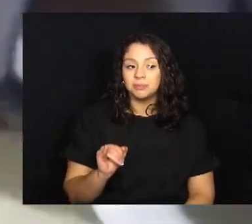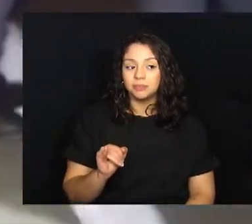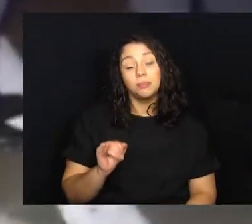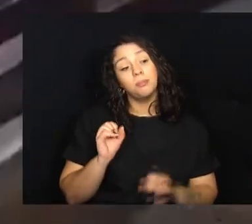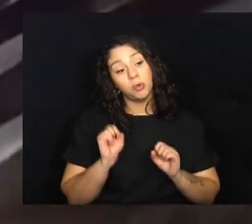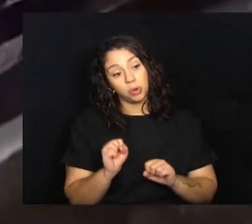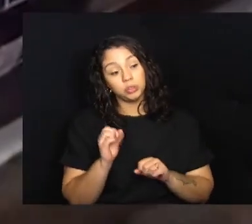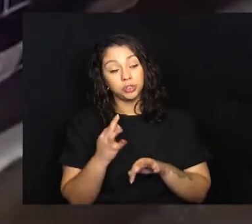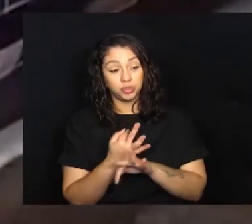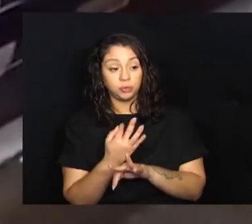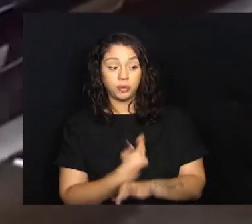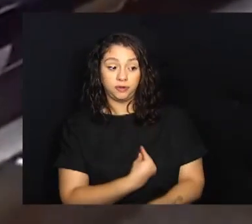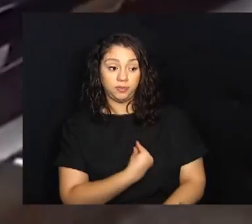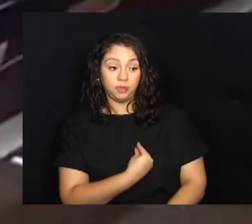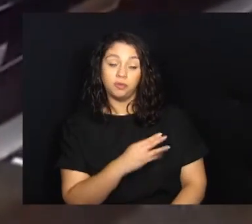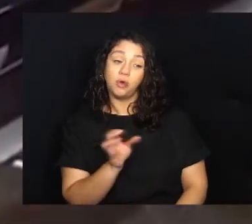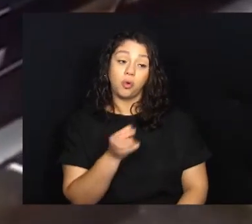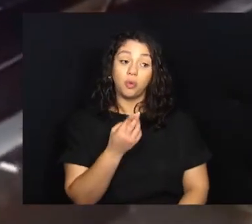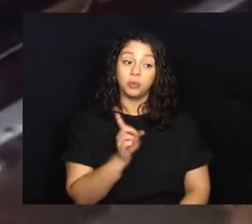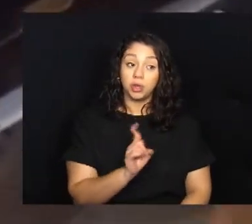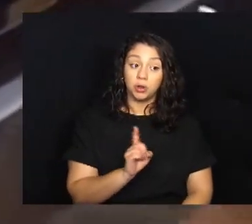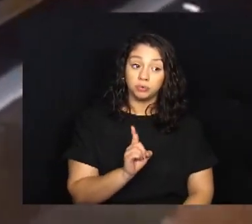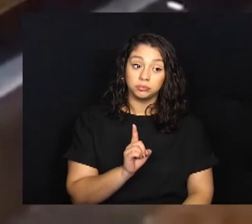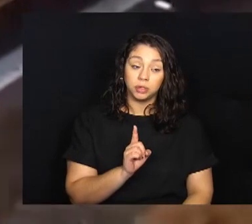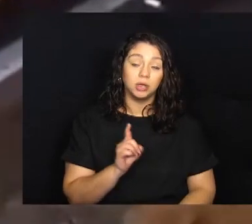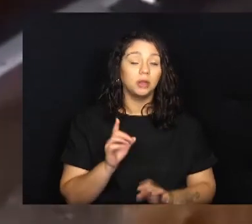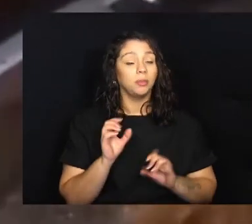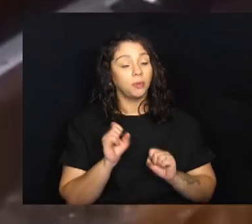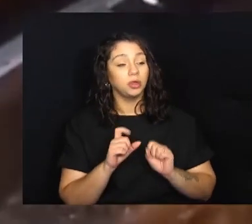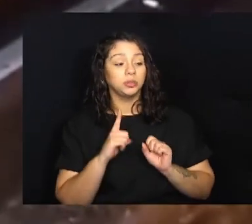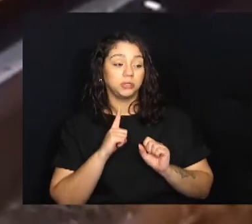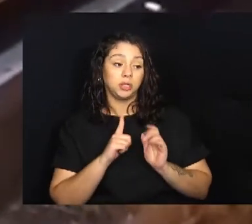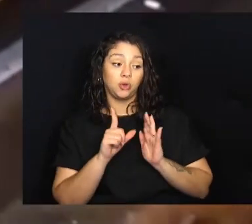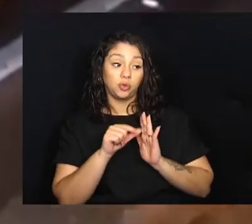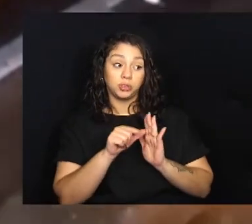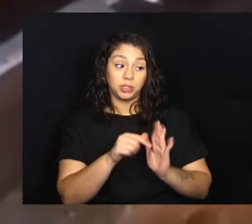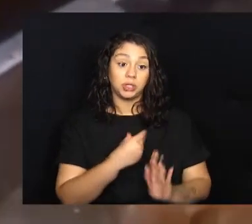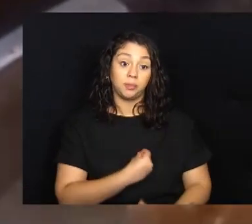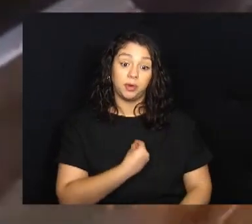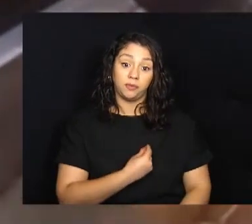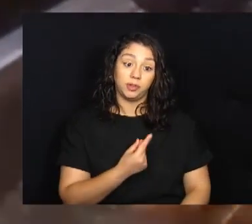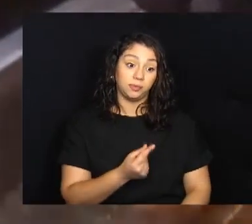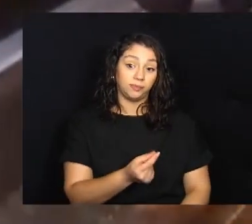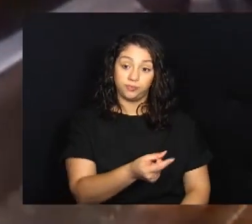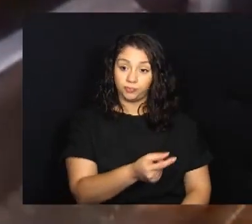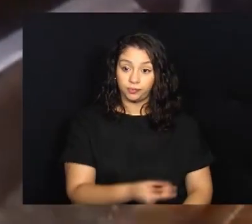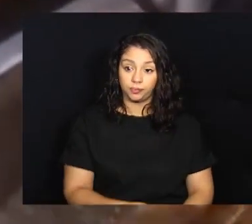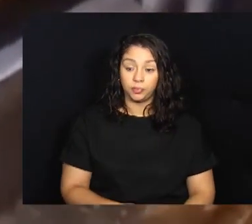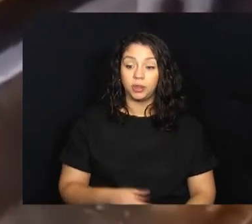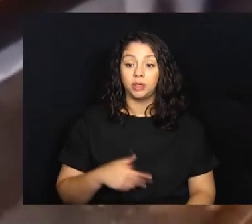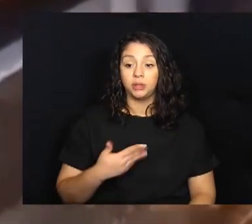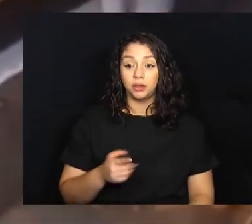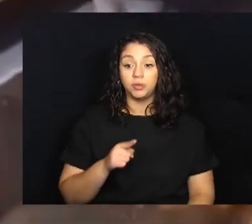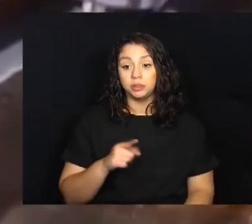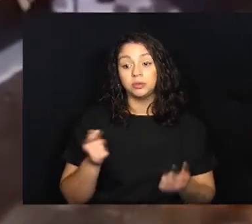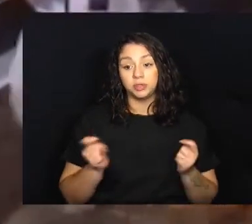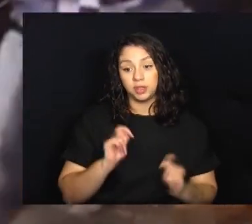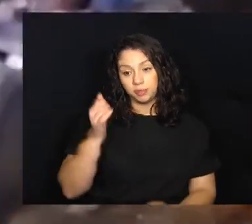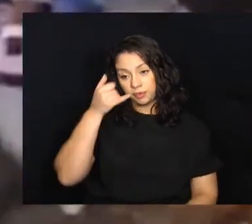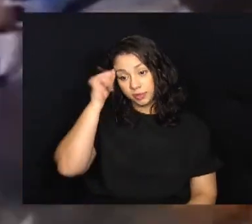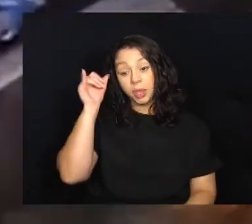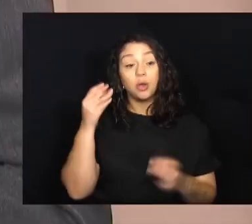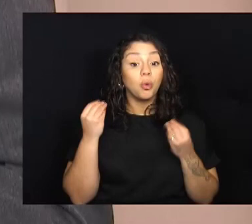sobreviva ou não, e pode ser que tenha sequelas que sejam para a vida inteira. Então poderia ter sido evitado. Como